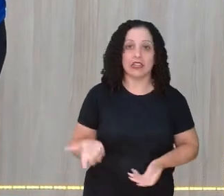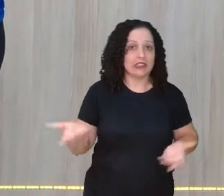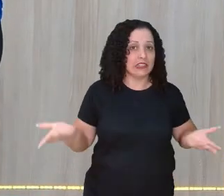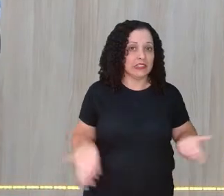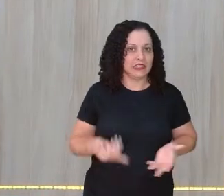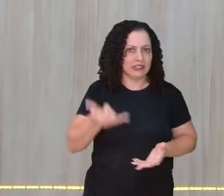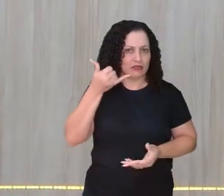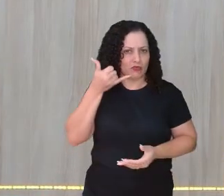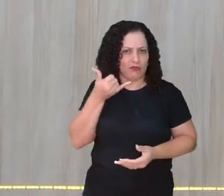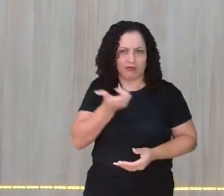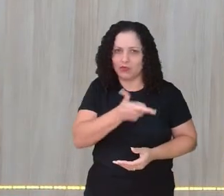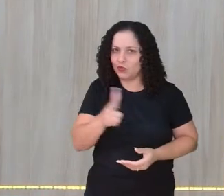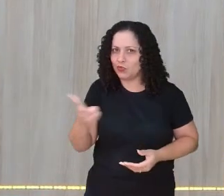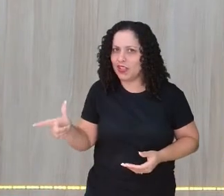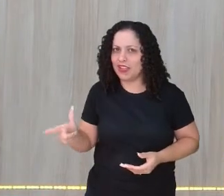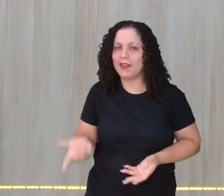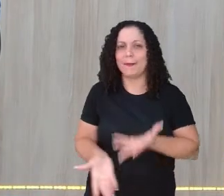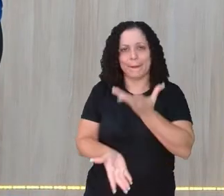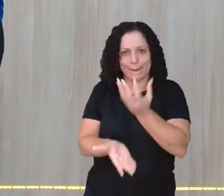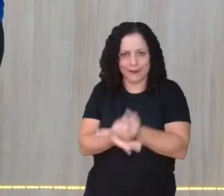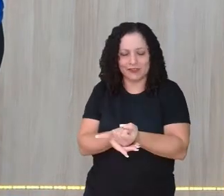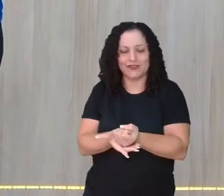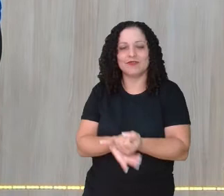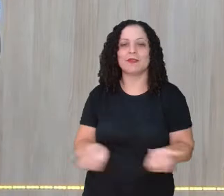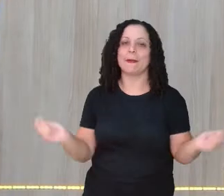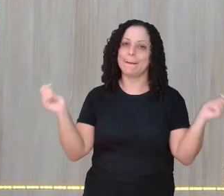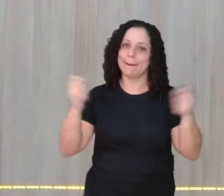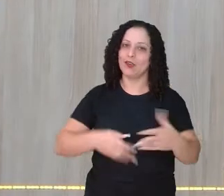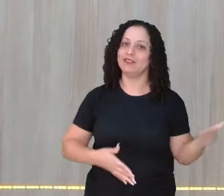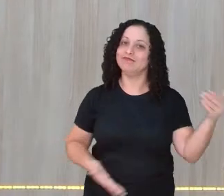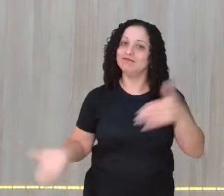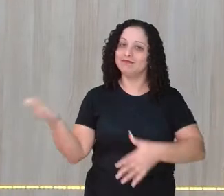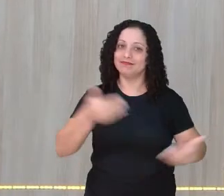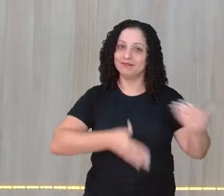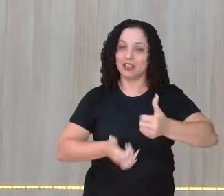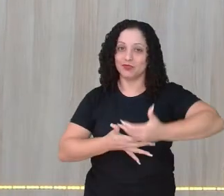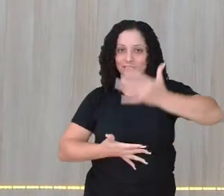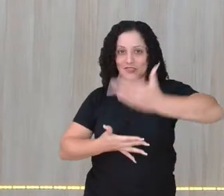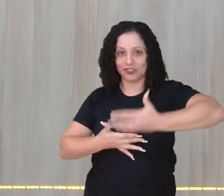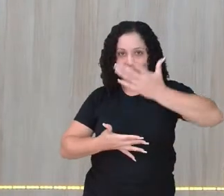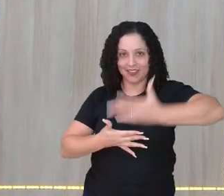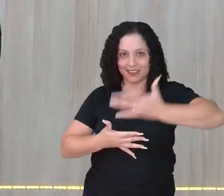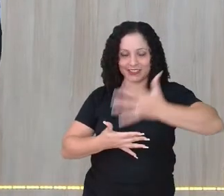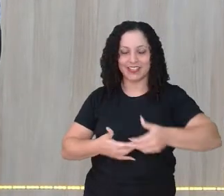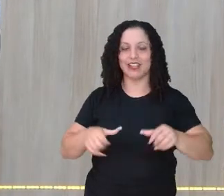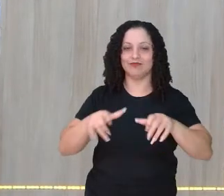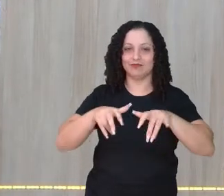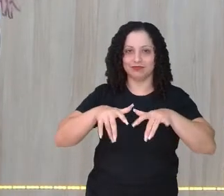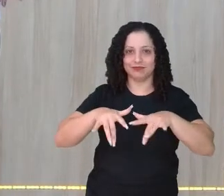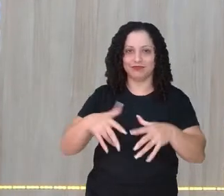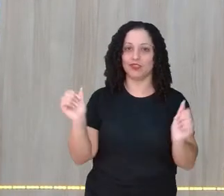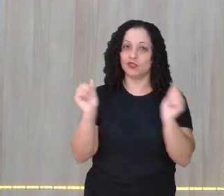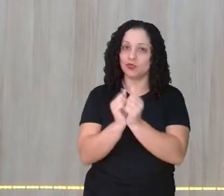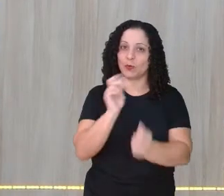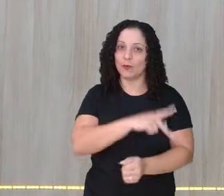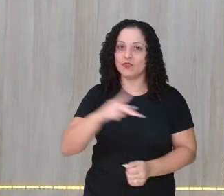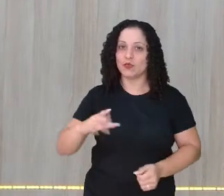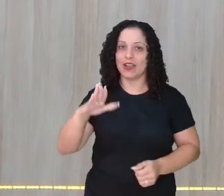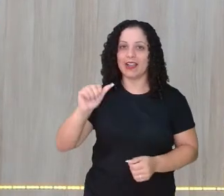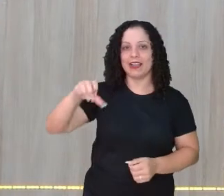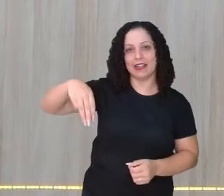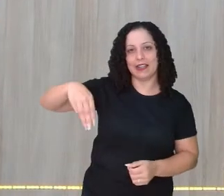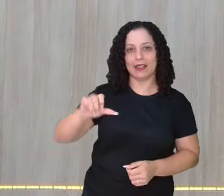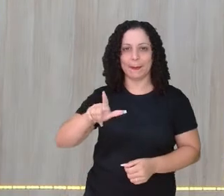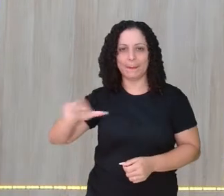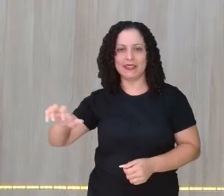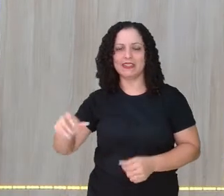seu aparelho, faz isso. Você pode participar do chat com a professora Camille nesse momento, pode tirar